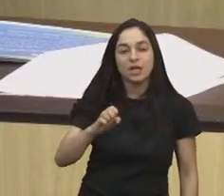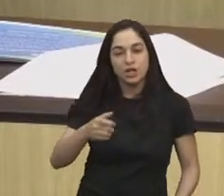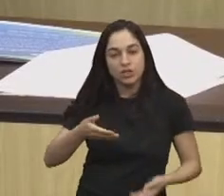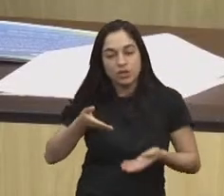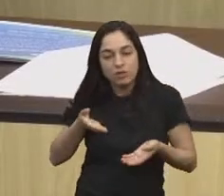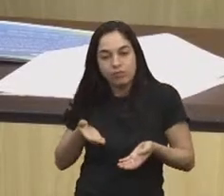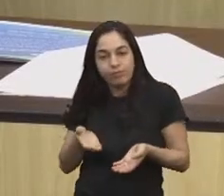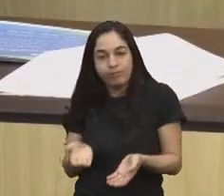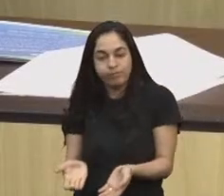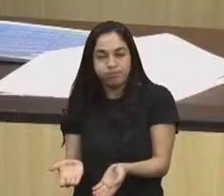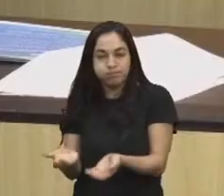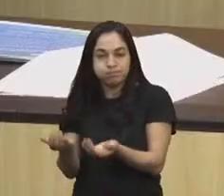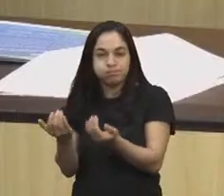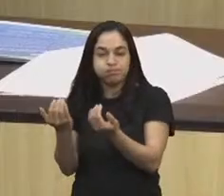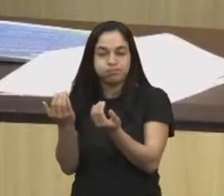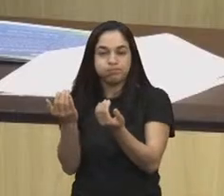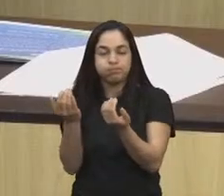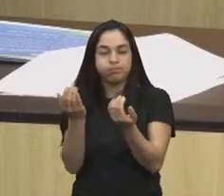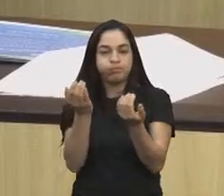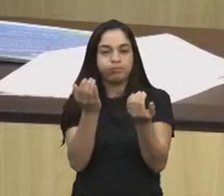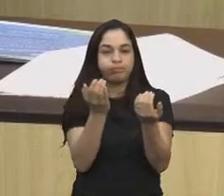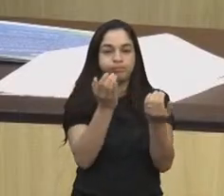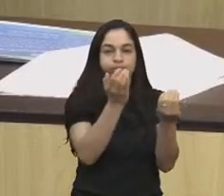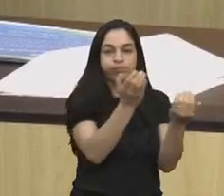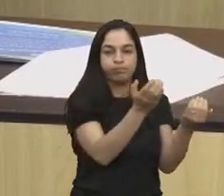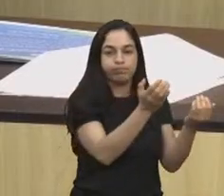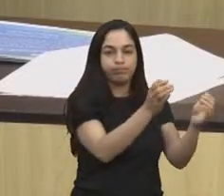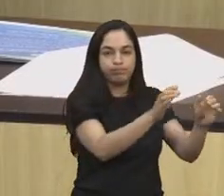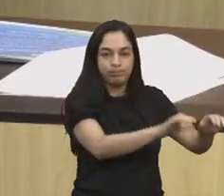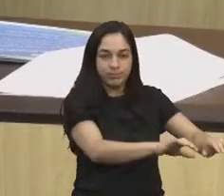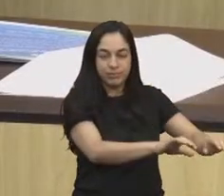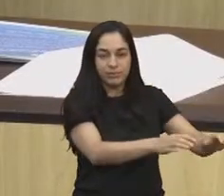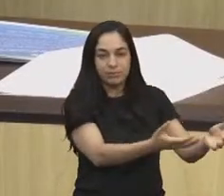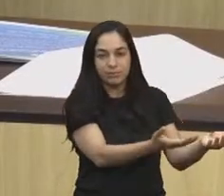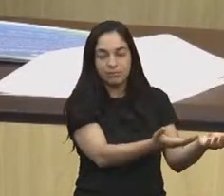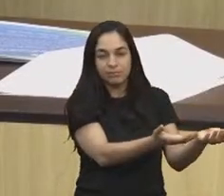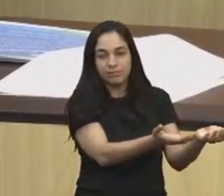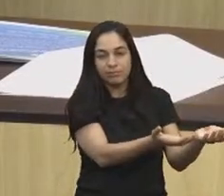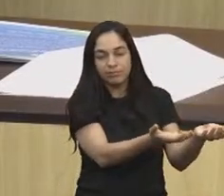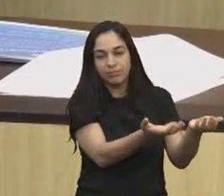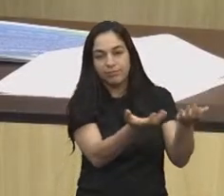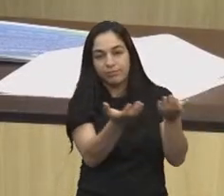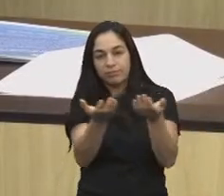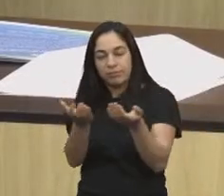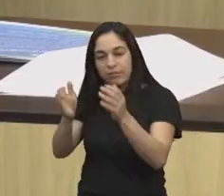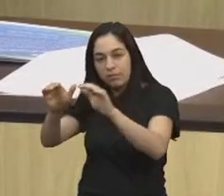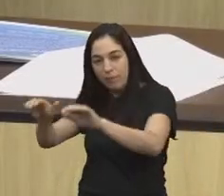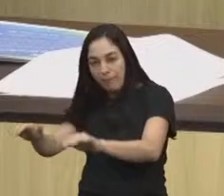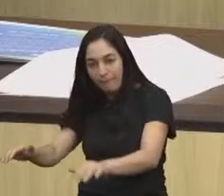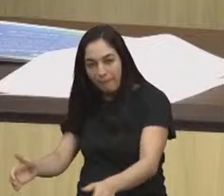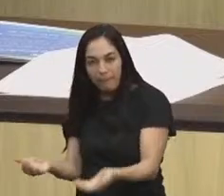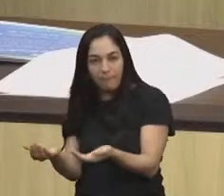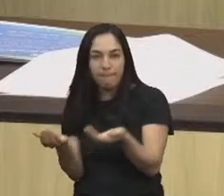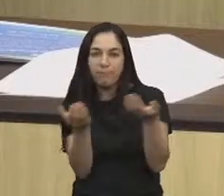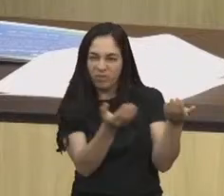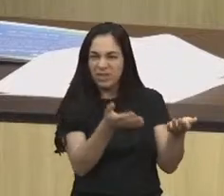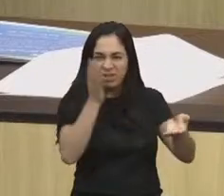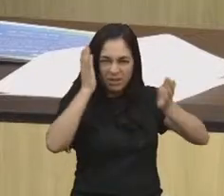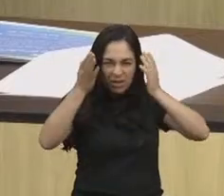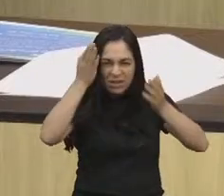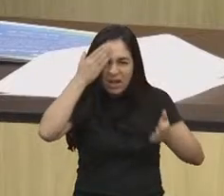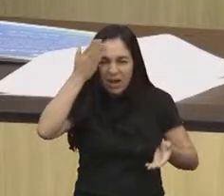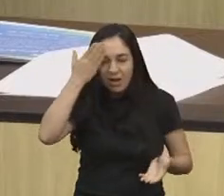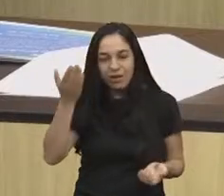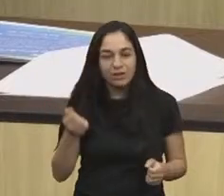escavadeira para pegar esse entulho na obra e jogar dentro do caminhão. Aí, no final, fica mais caro para eles, entendeu?